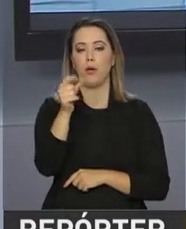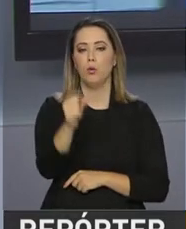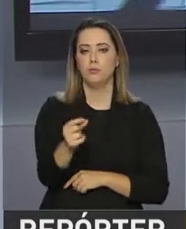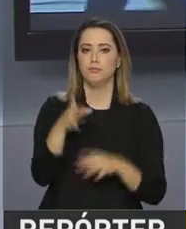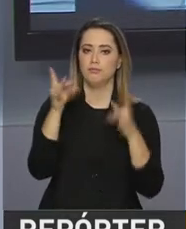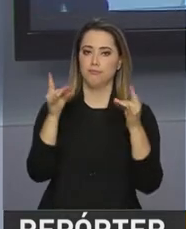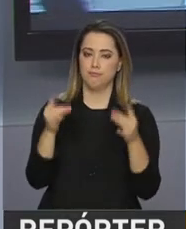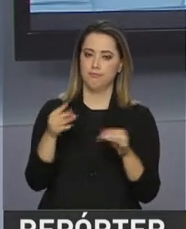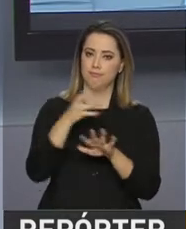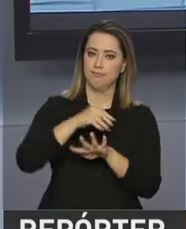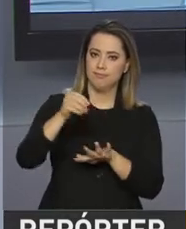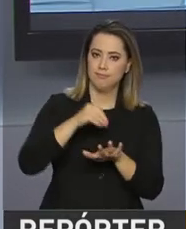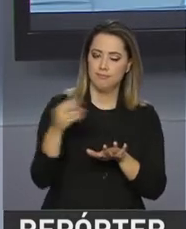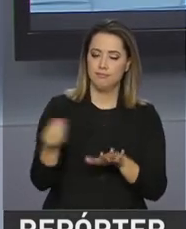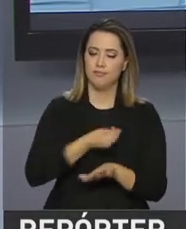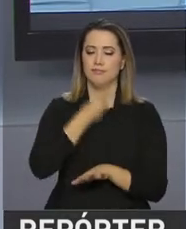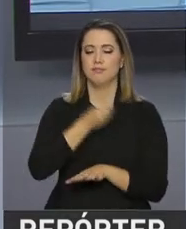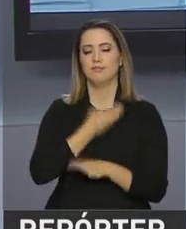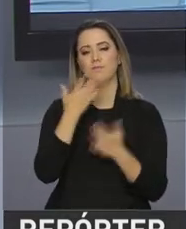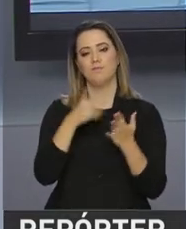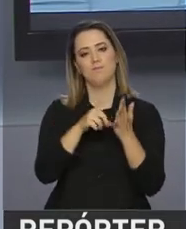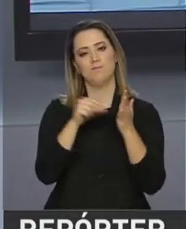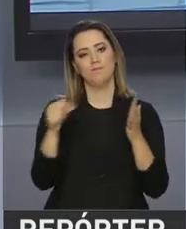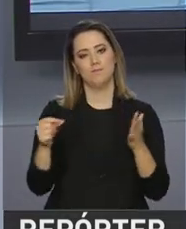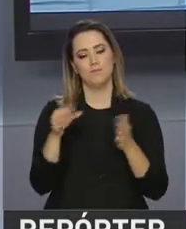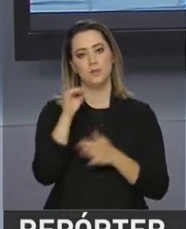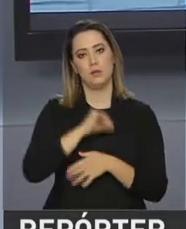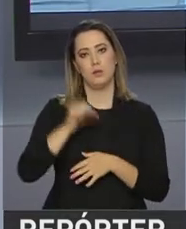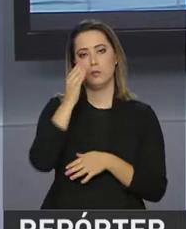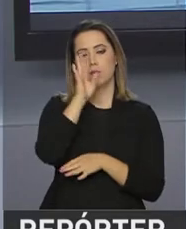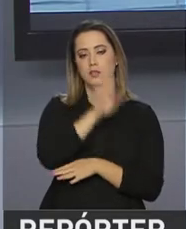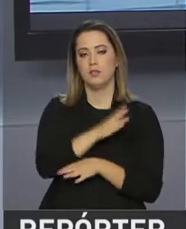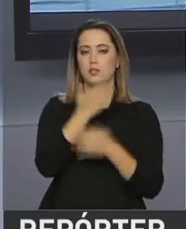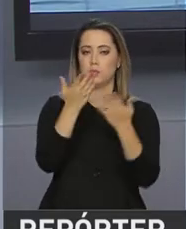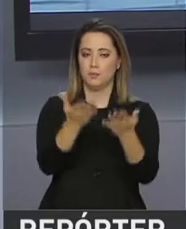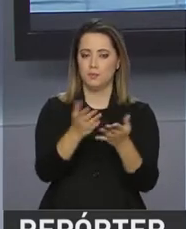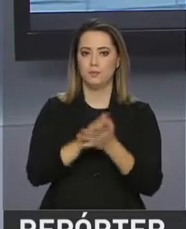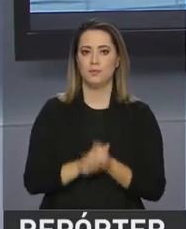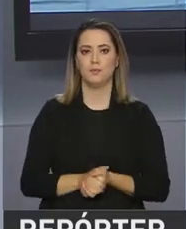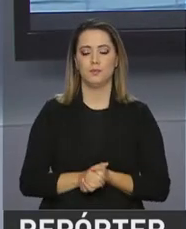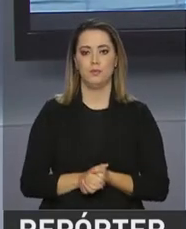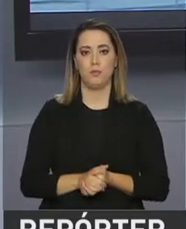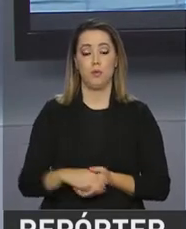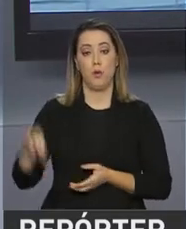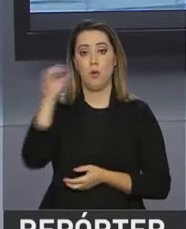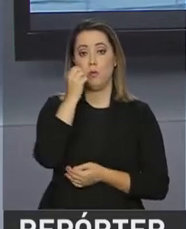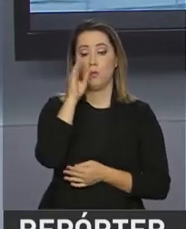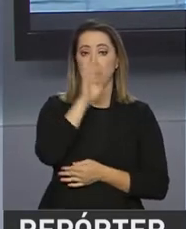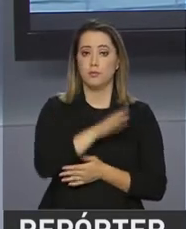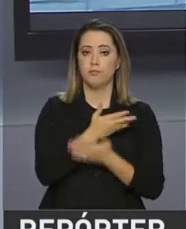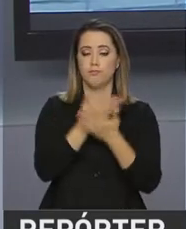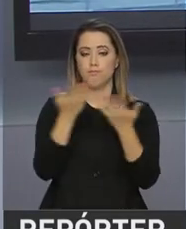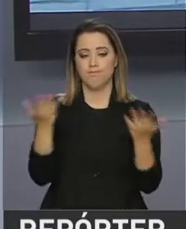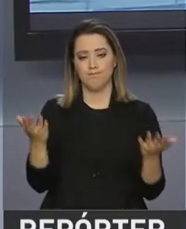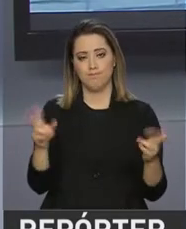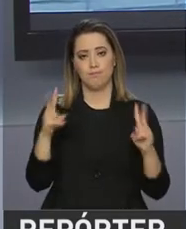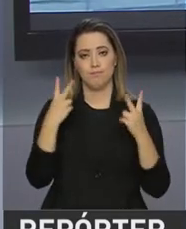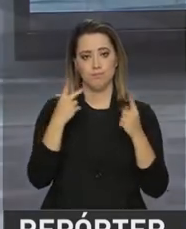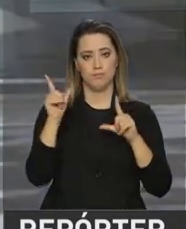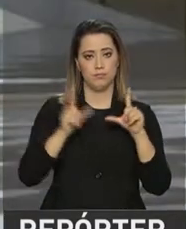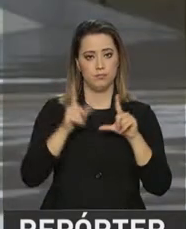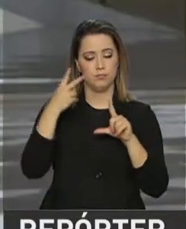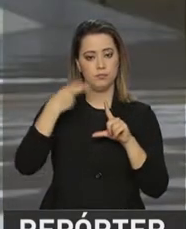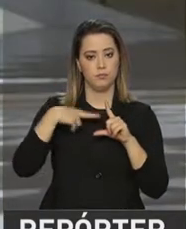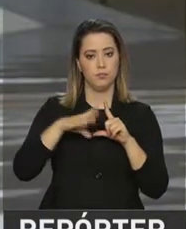ao vivo pra gente do palácio do planalto olá paulo boa tarde pra você roberto boa tarde boa tarde a todos os que nos